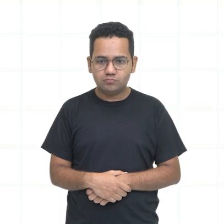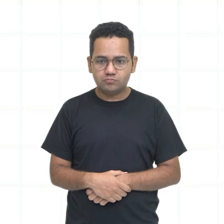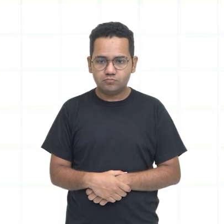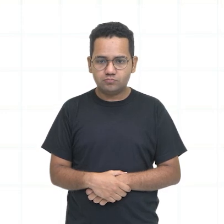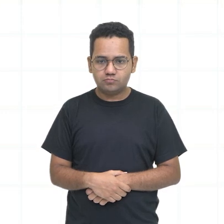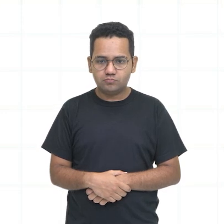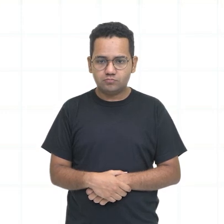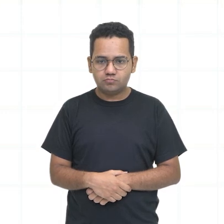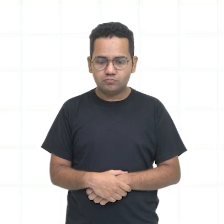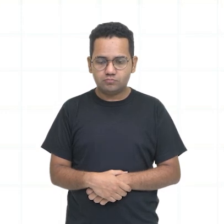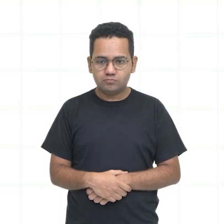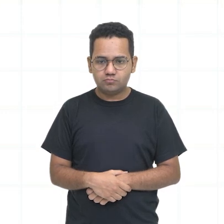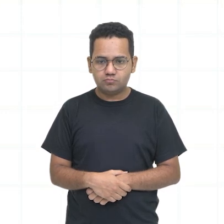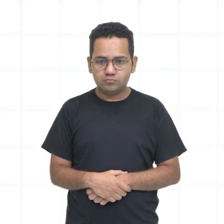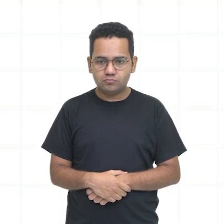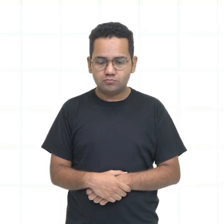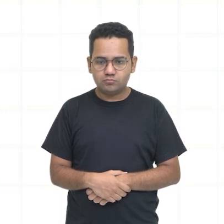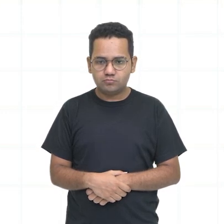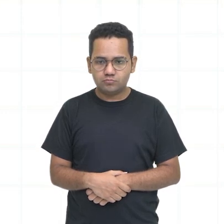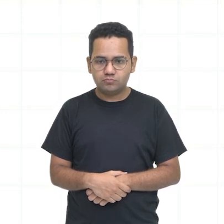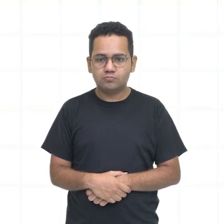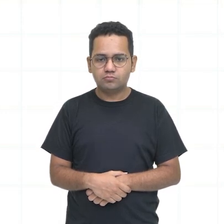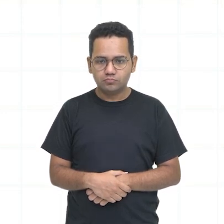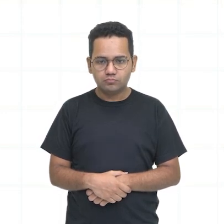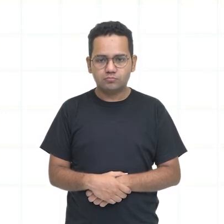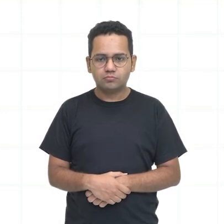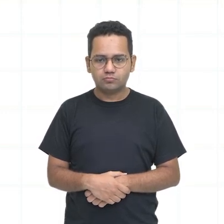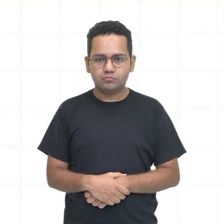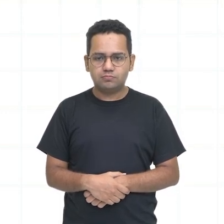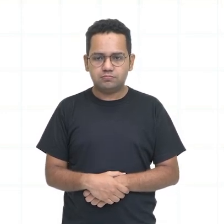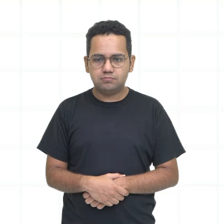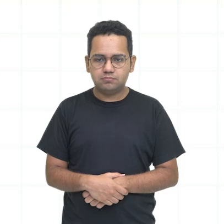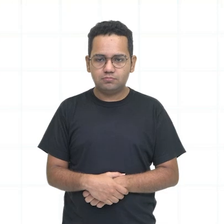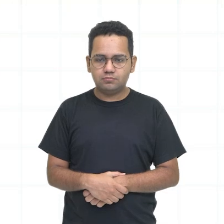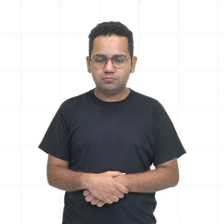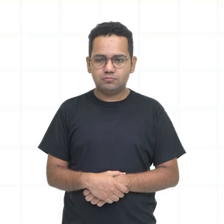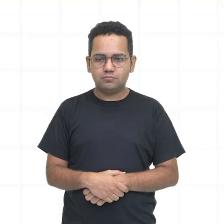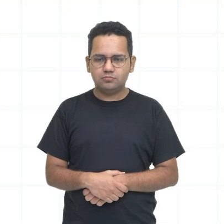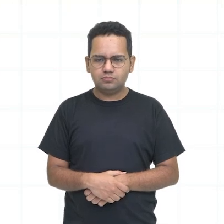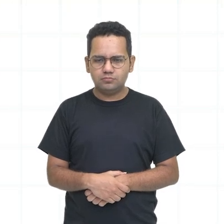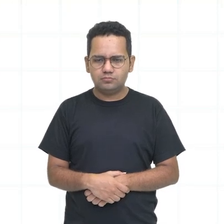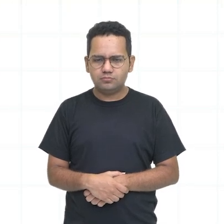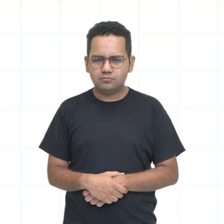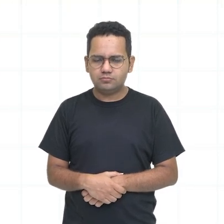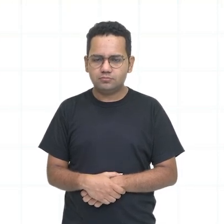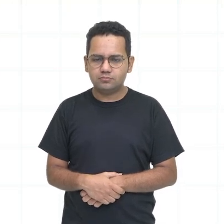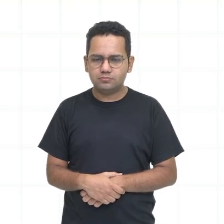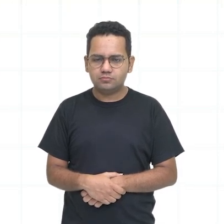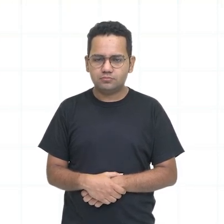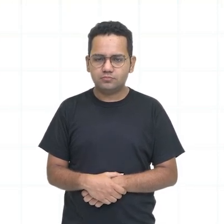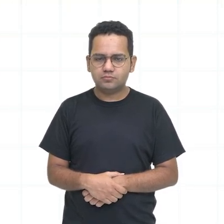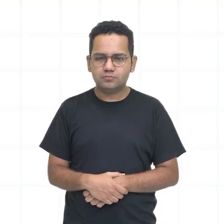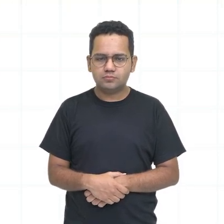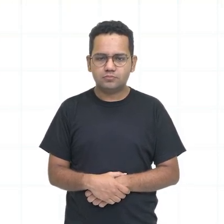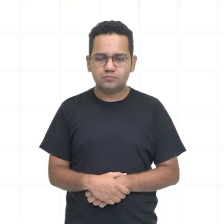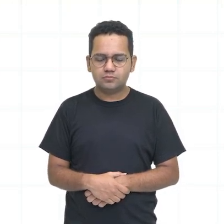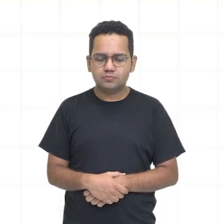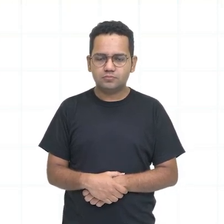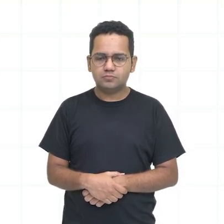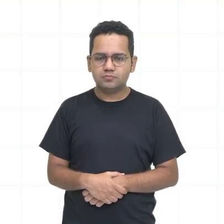integrating, ou integrando, aspects of one's heritage with global